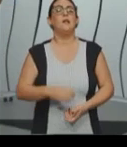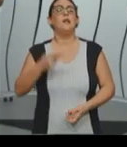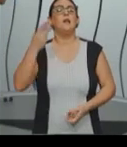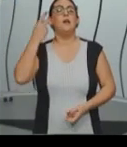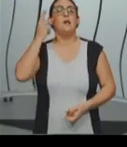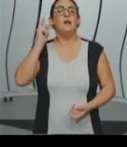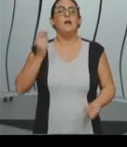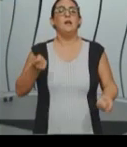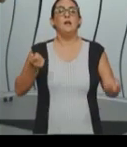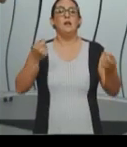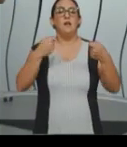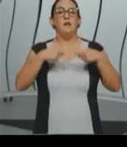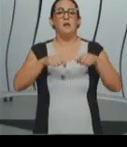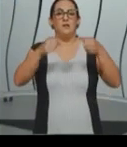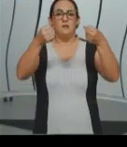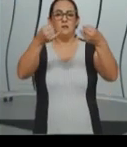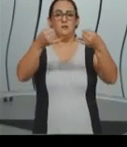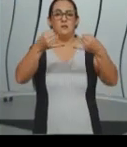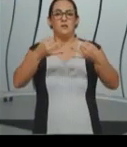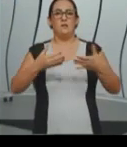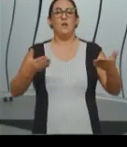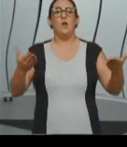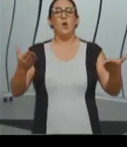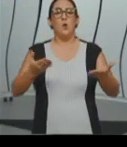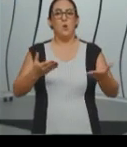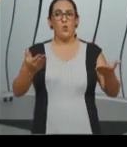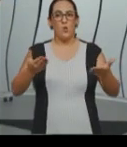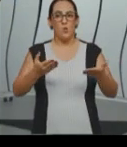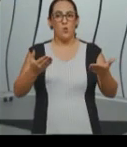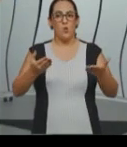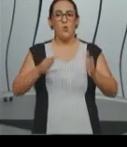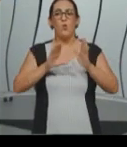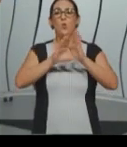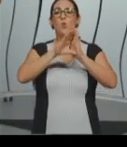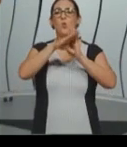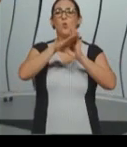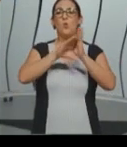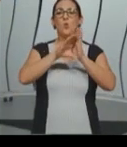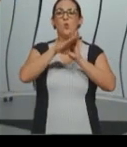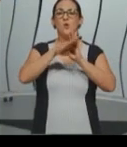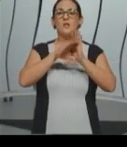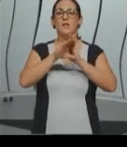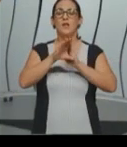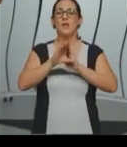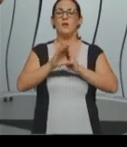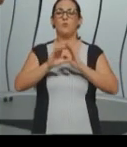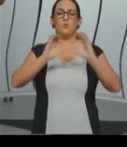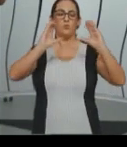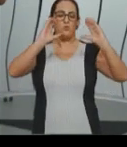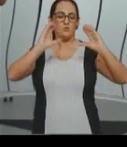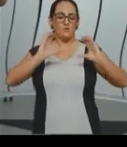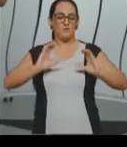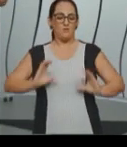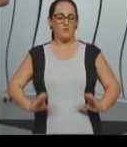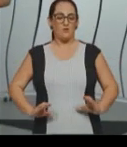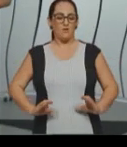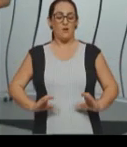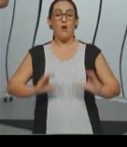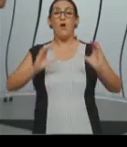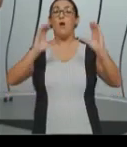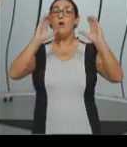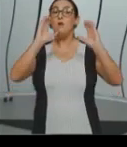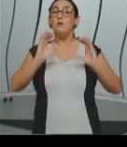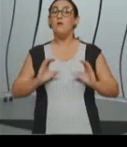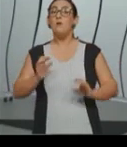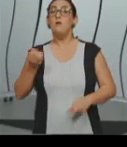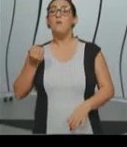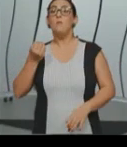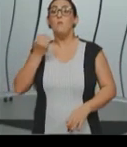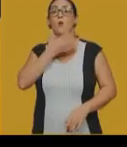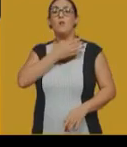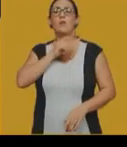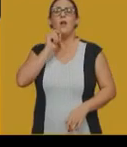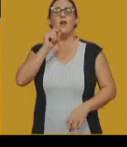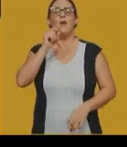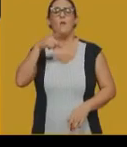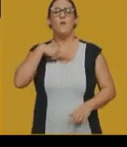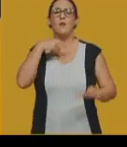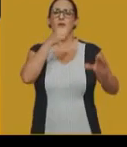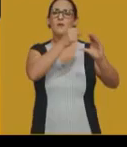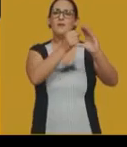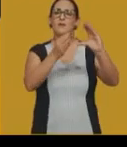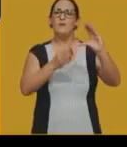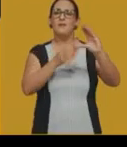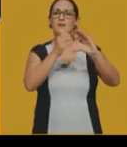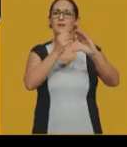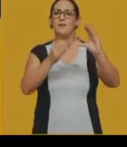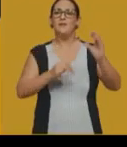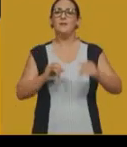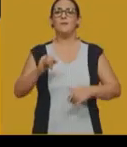falar então hoje, né, no nosso conceito de cidadania, cidadania moderna, o que a gente tem de características importantes, né? A gente sabe